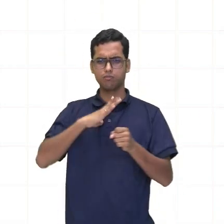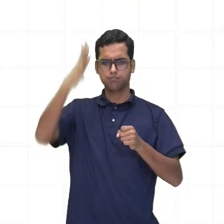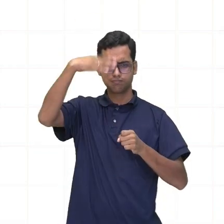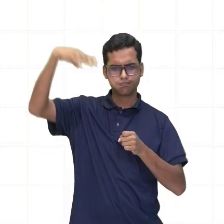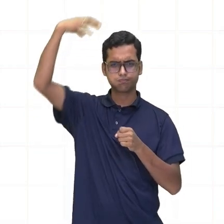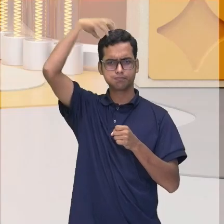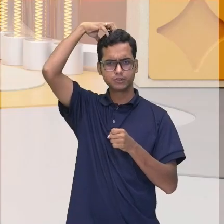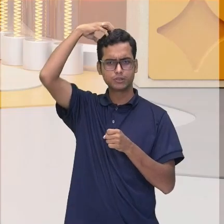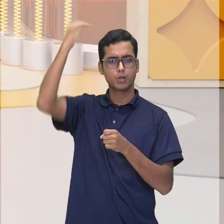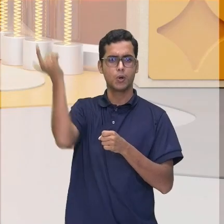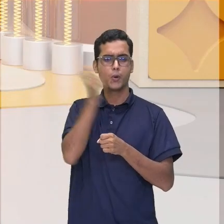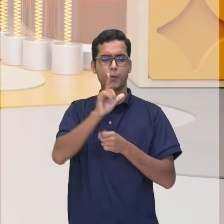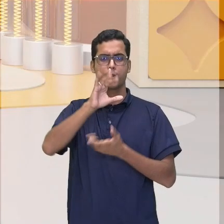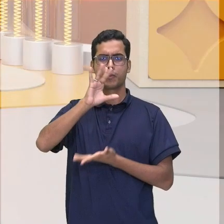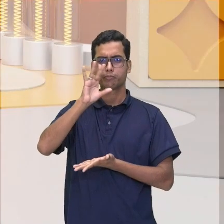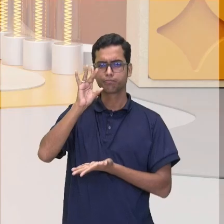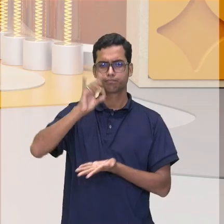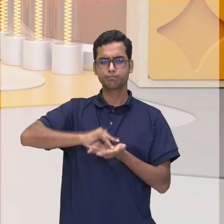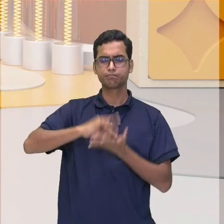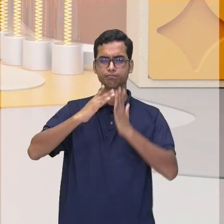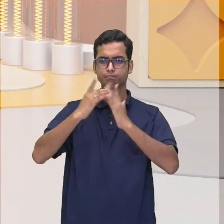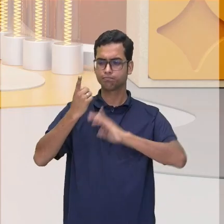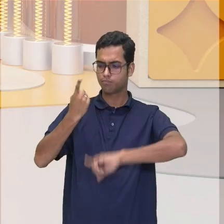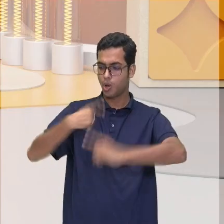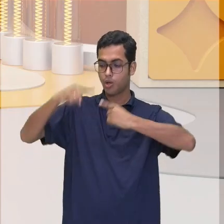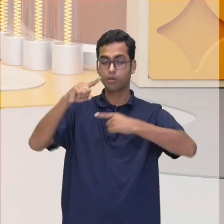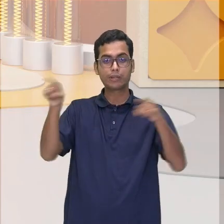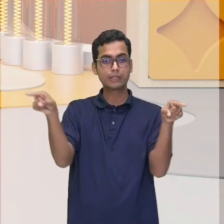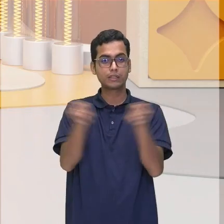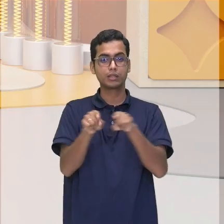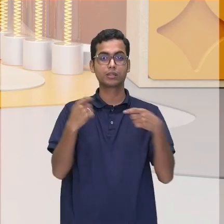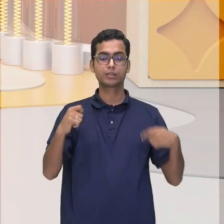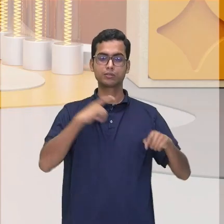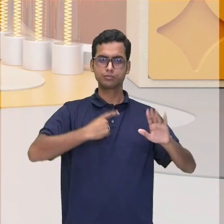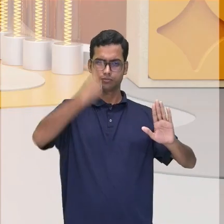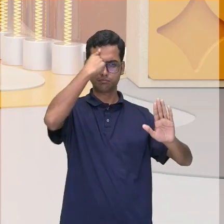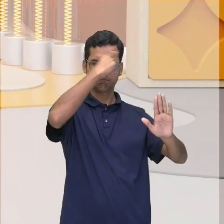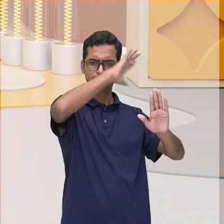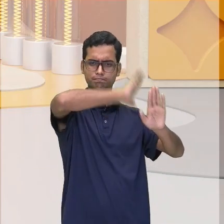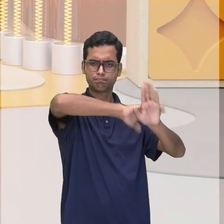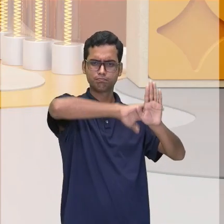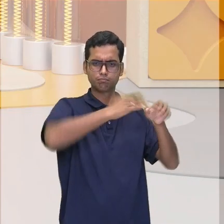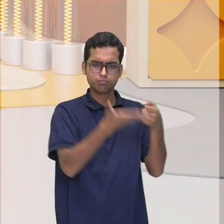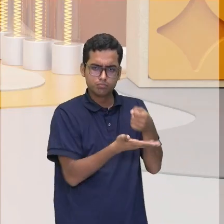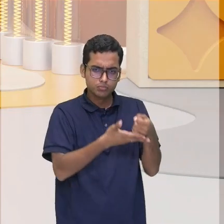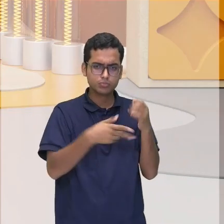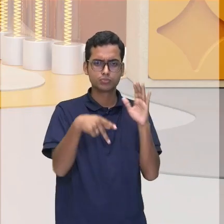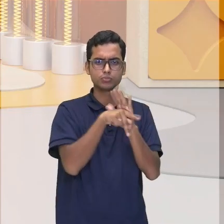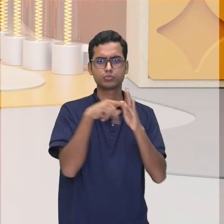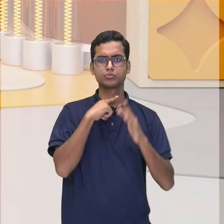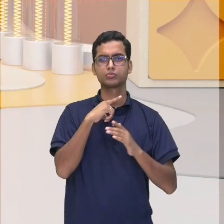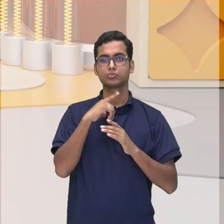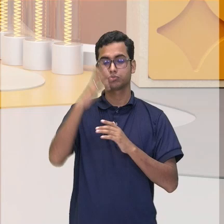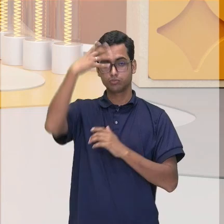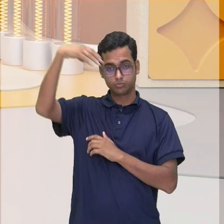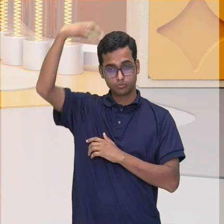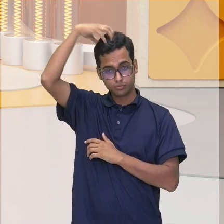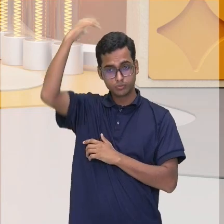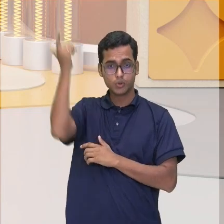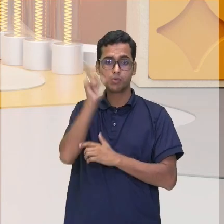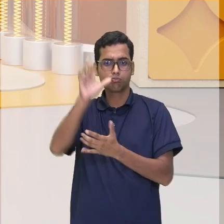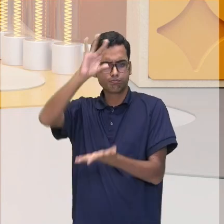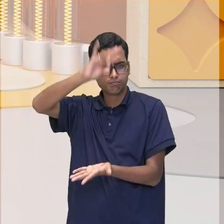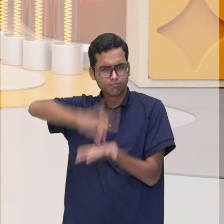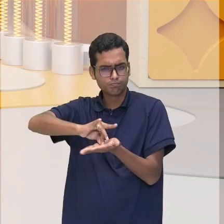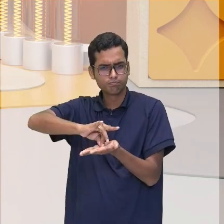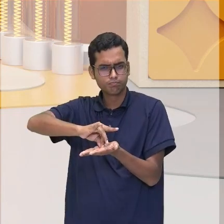poder, porém é necessário ter uma base ideológica para que esse poder ele fosse confirmado. E, para tanto,